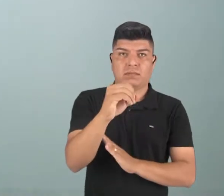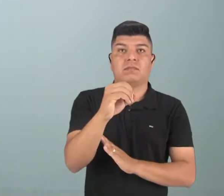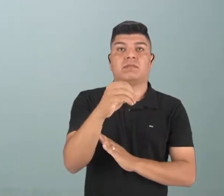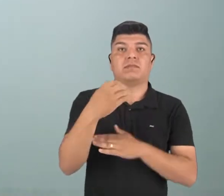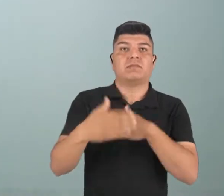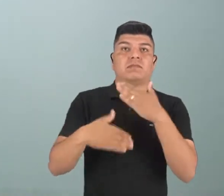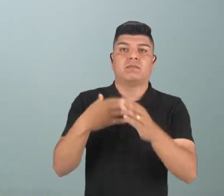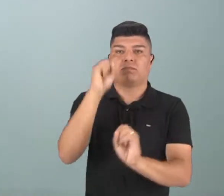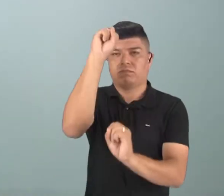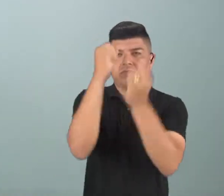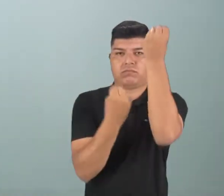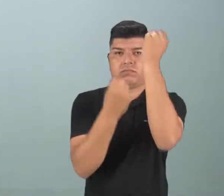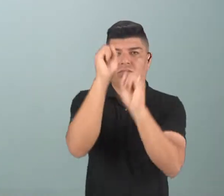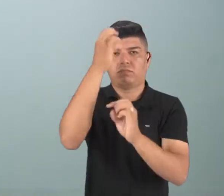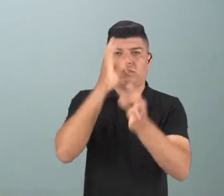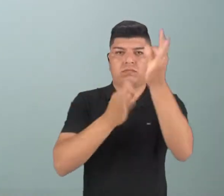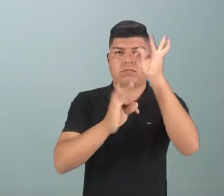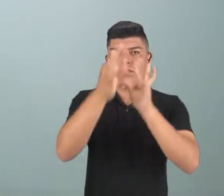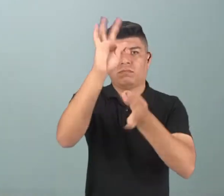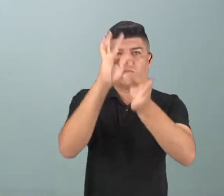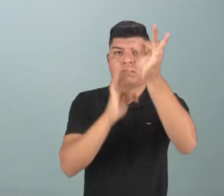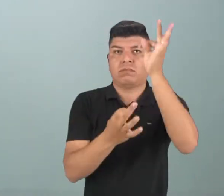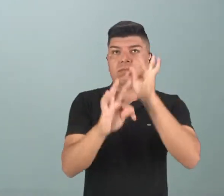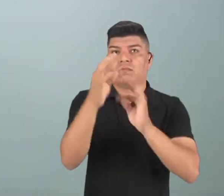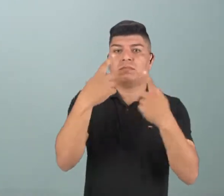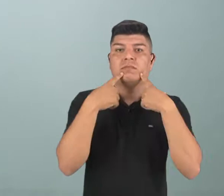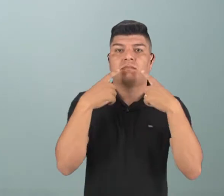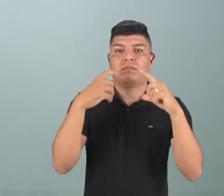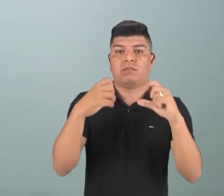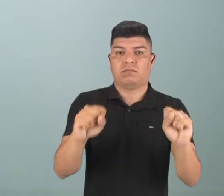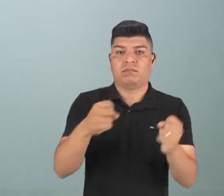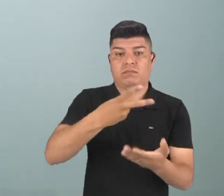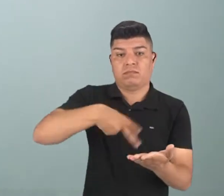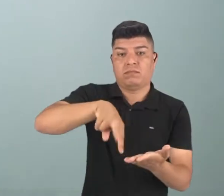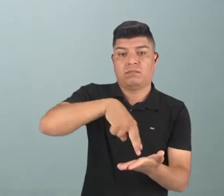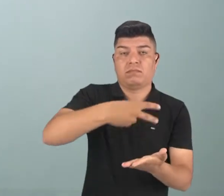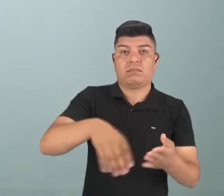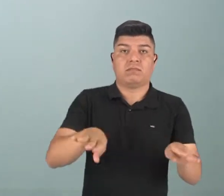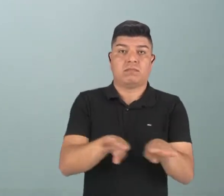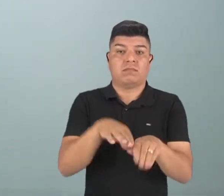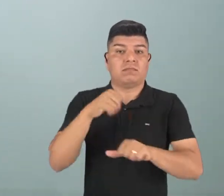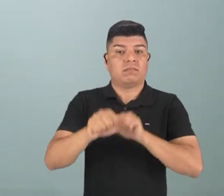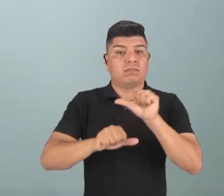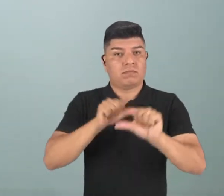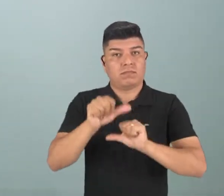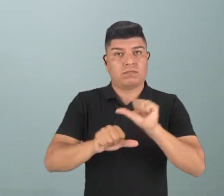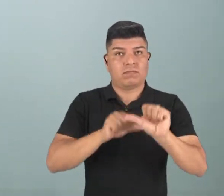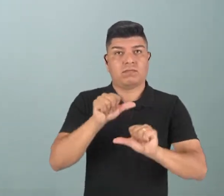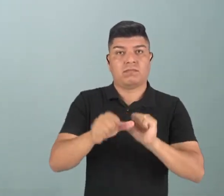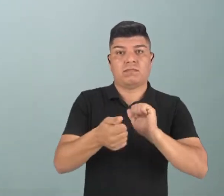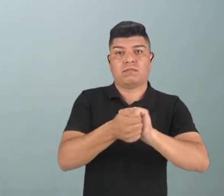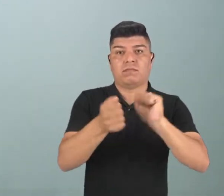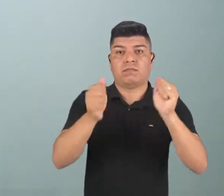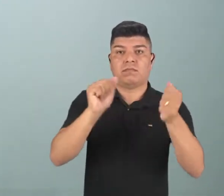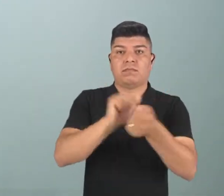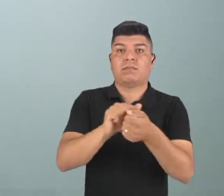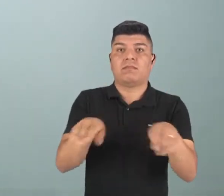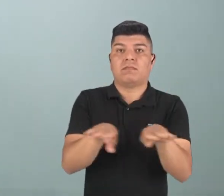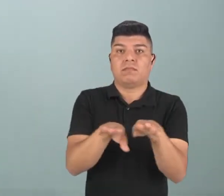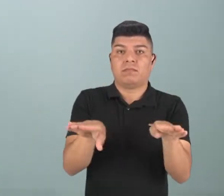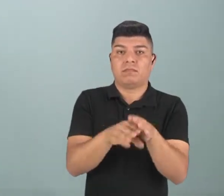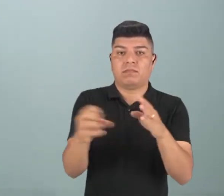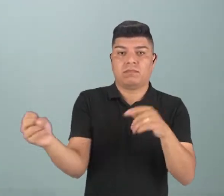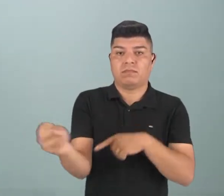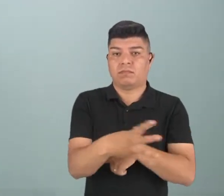da indústria, a tecnologia, e a linguagem da dança também vai se modificar, também vai se adaptar a